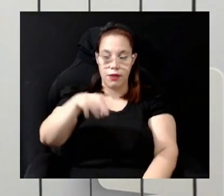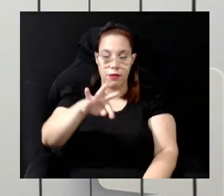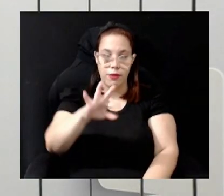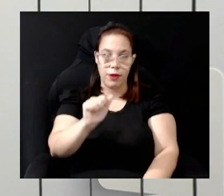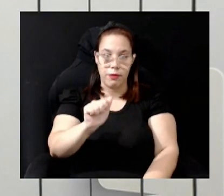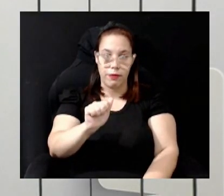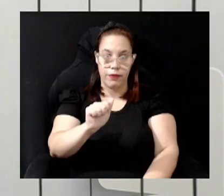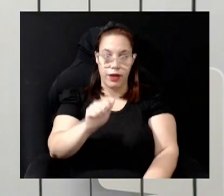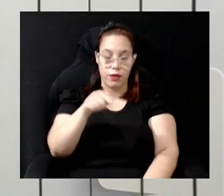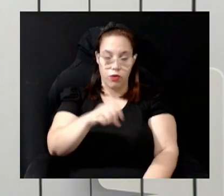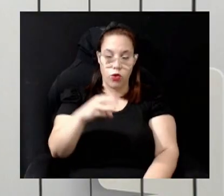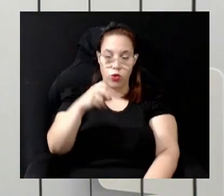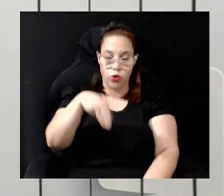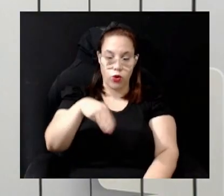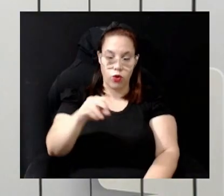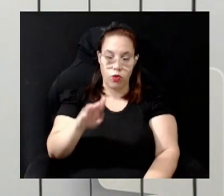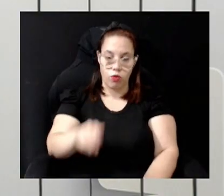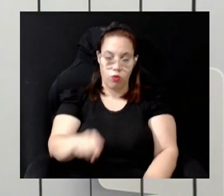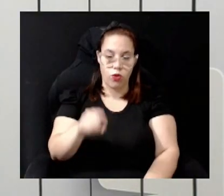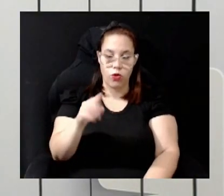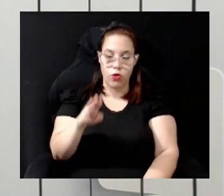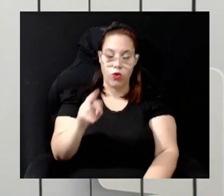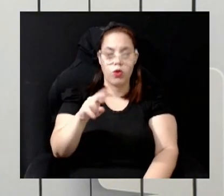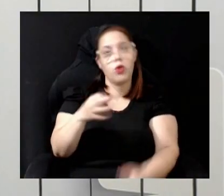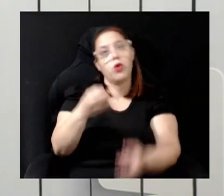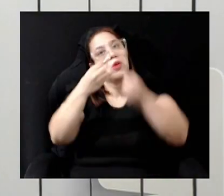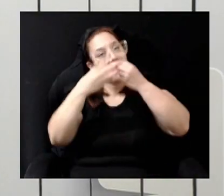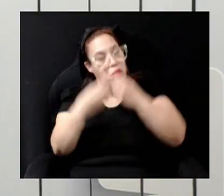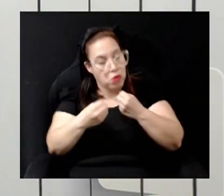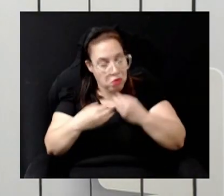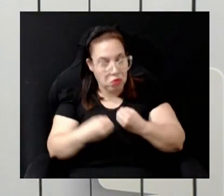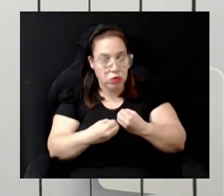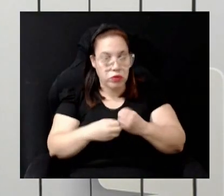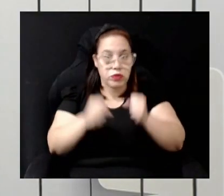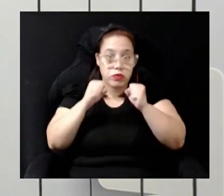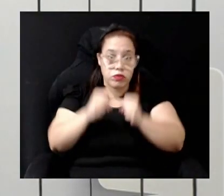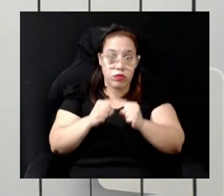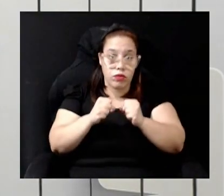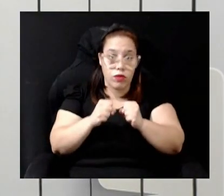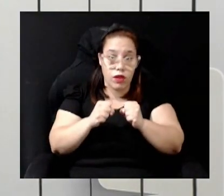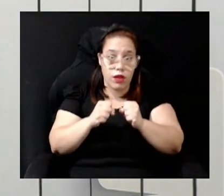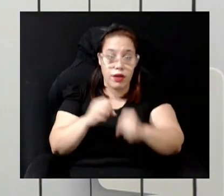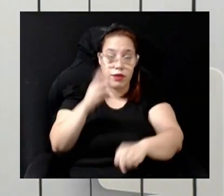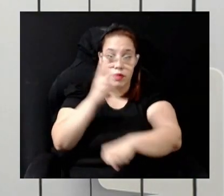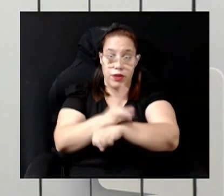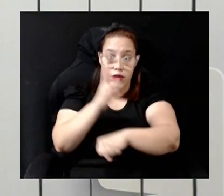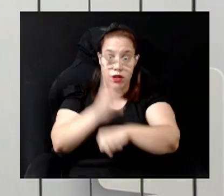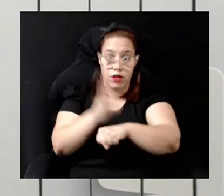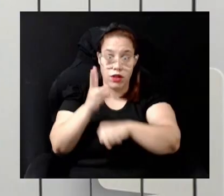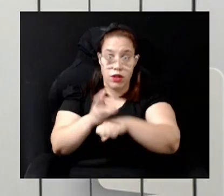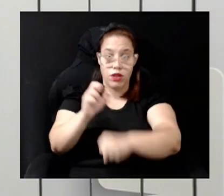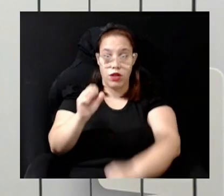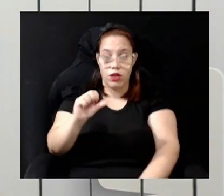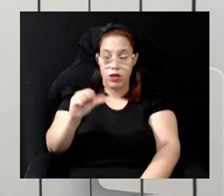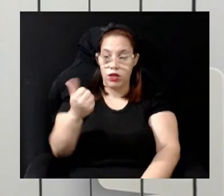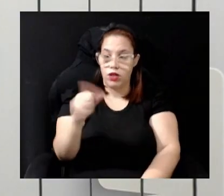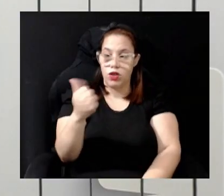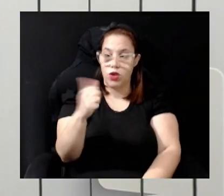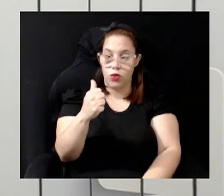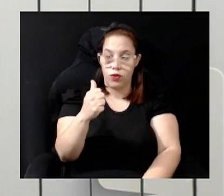E se você quiser ter mais informações, você pode ir pelo WhatsApp 11 o DDD